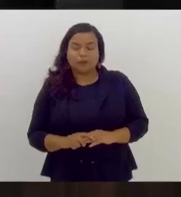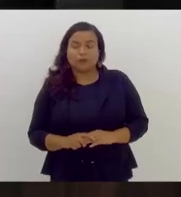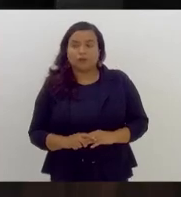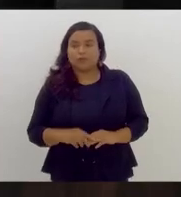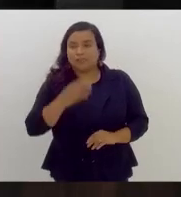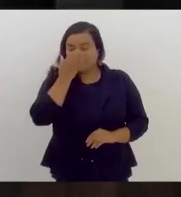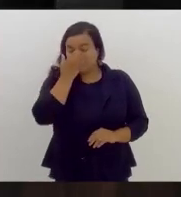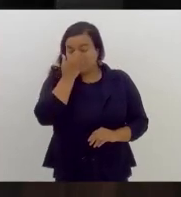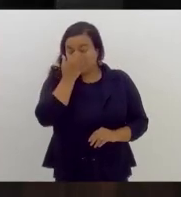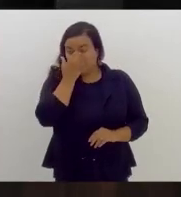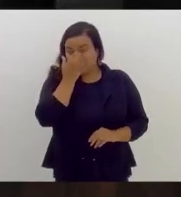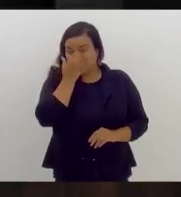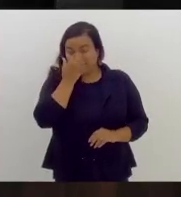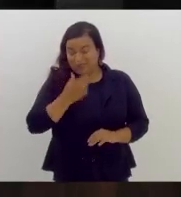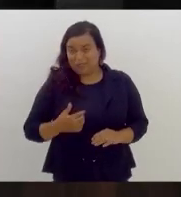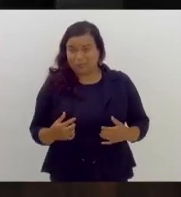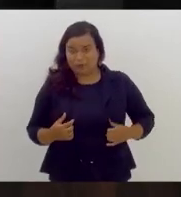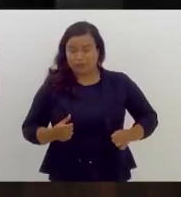Os destaques.